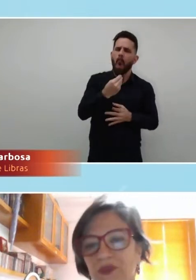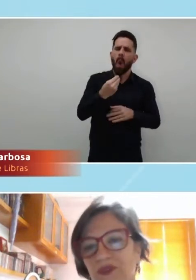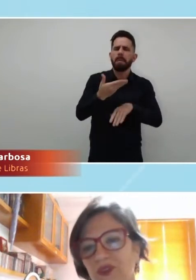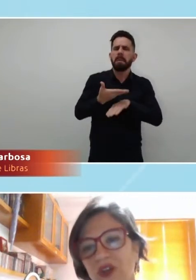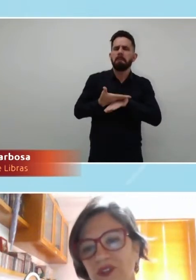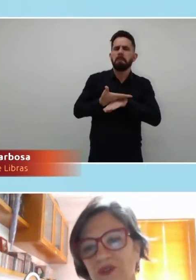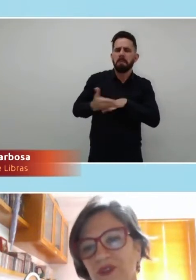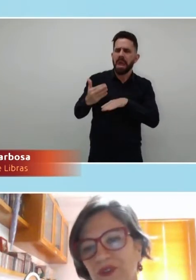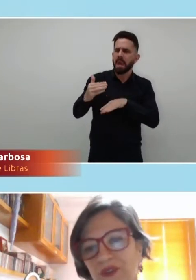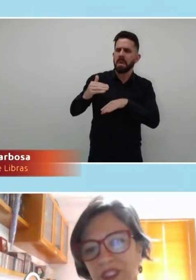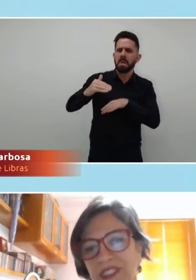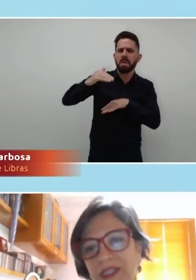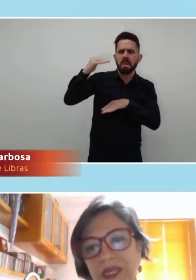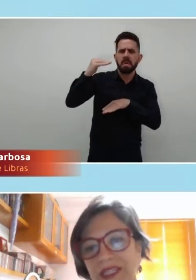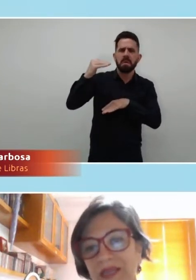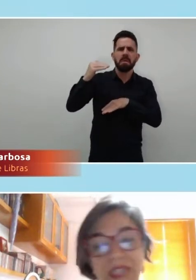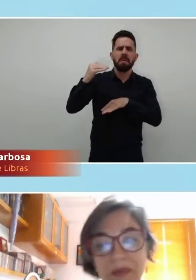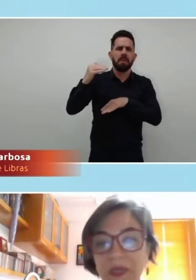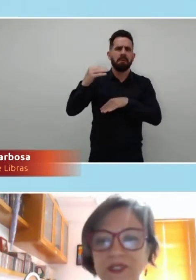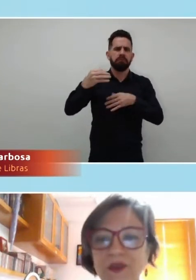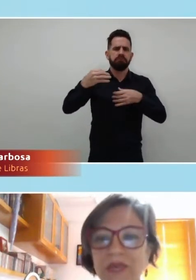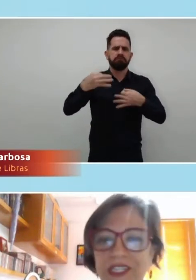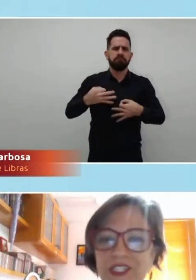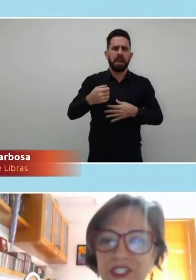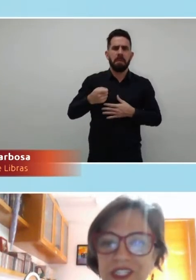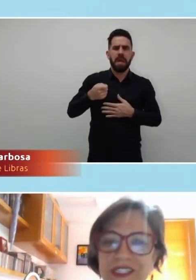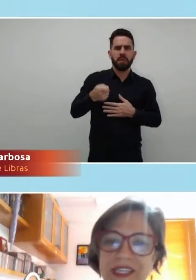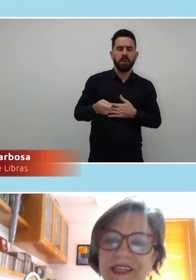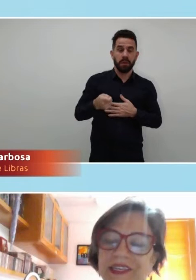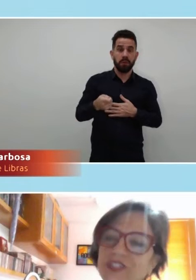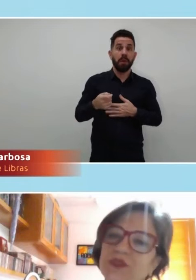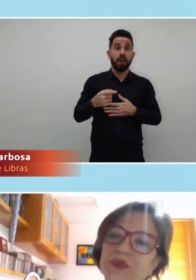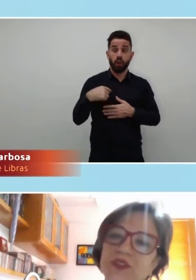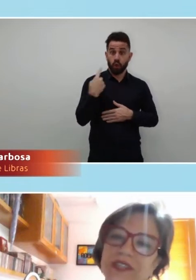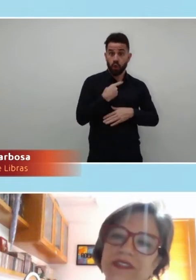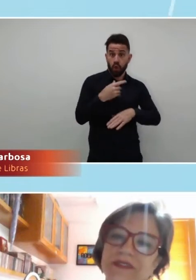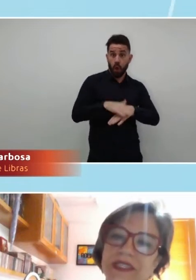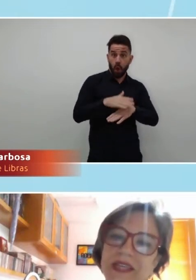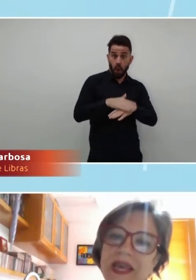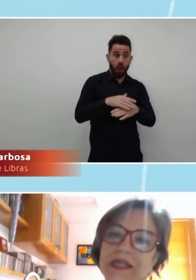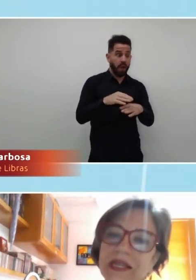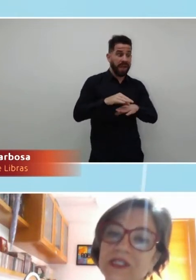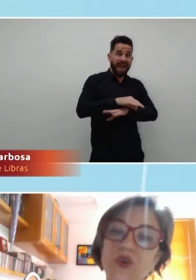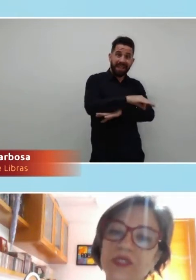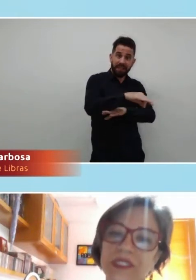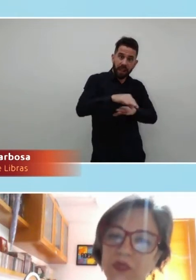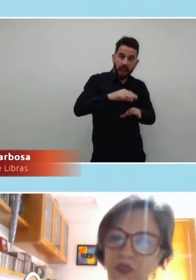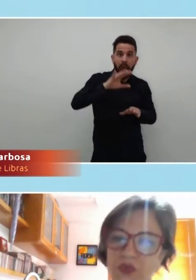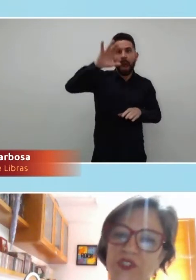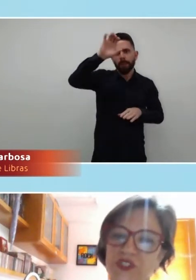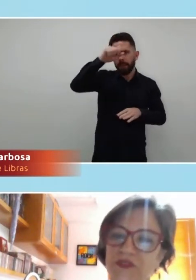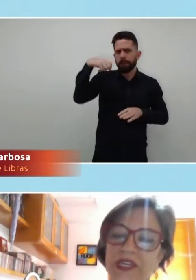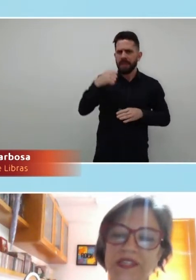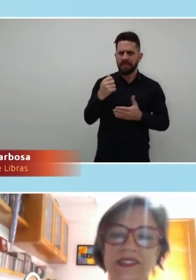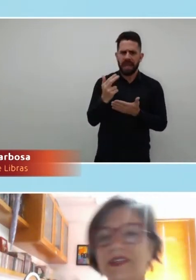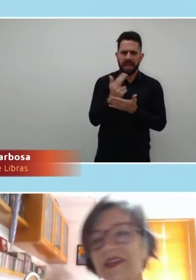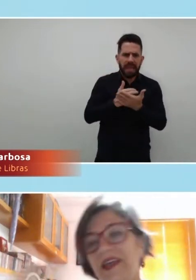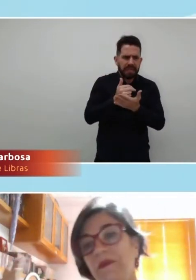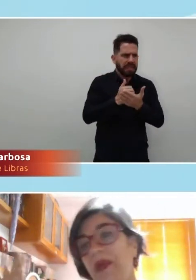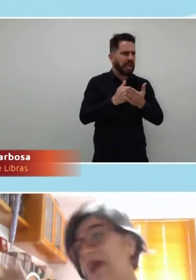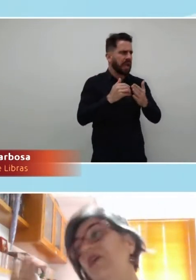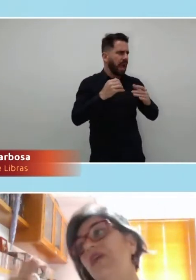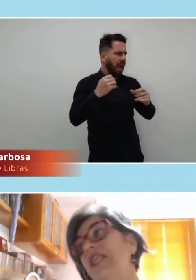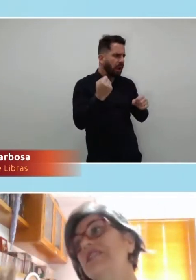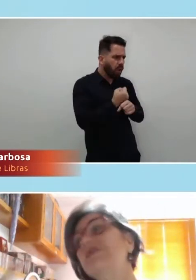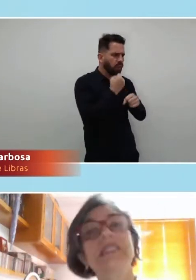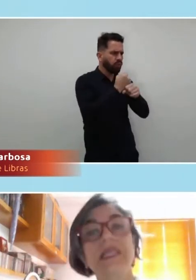engenheiro, nós construtores, aprendemos que é para esse homem que a gente desenha, que a gente projeta. As outras pessoas diferentes,